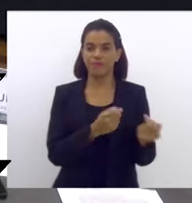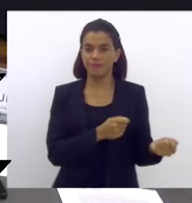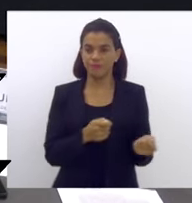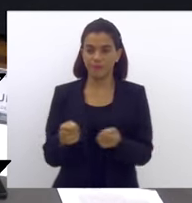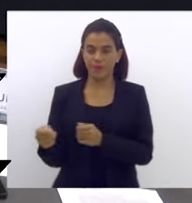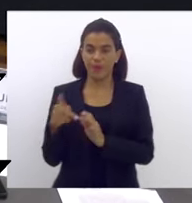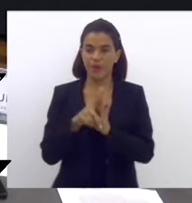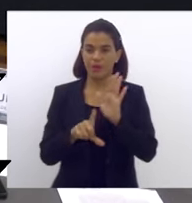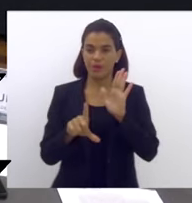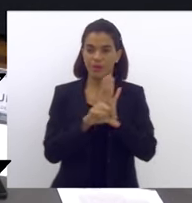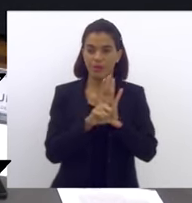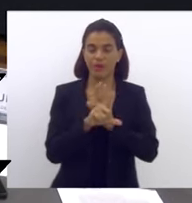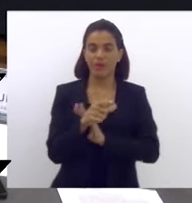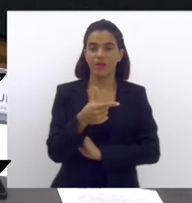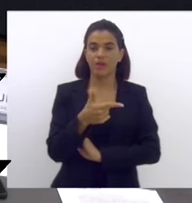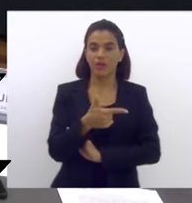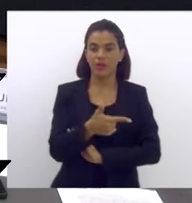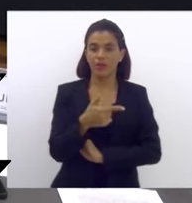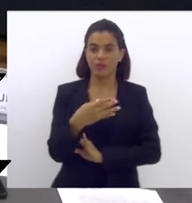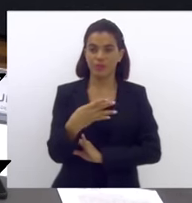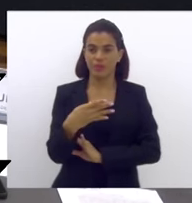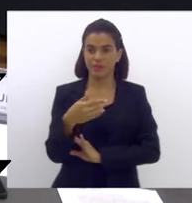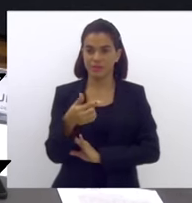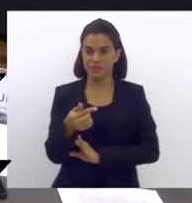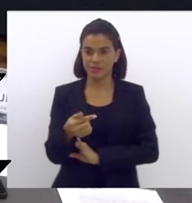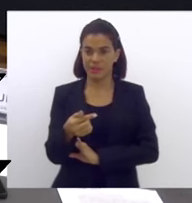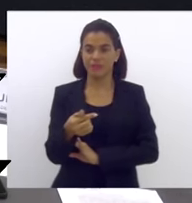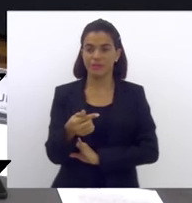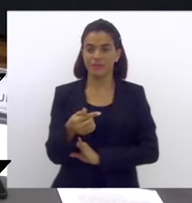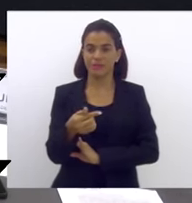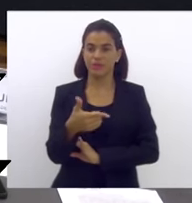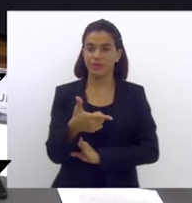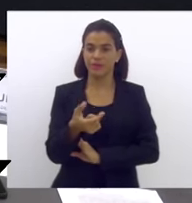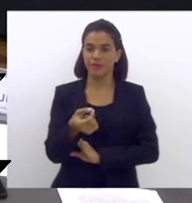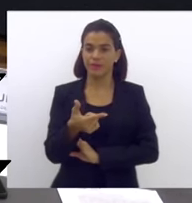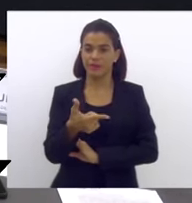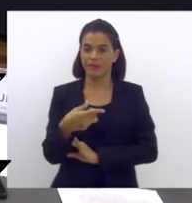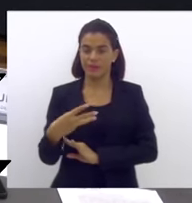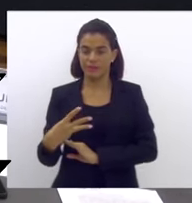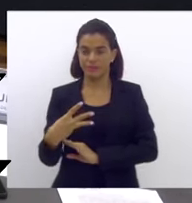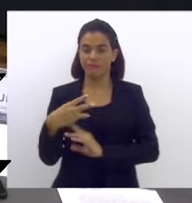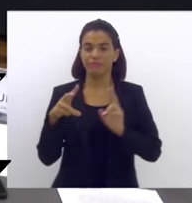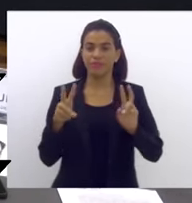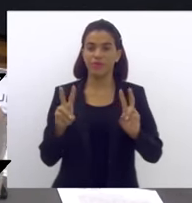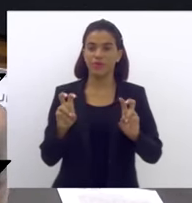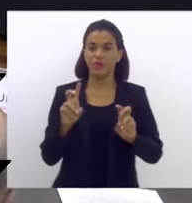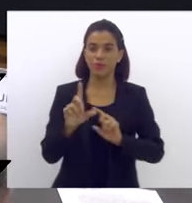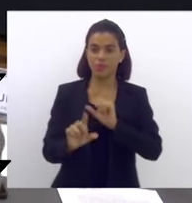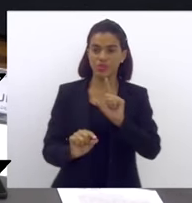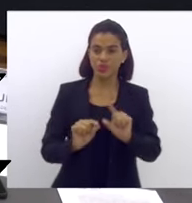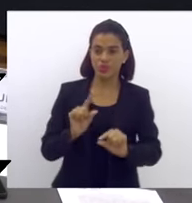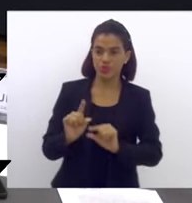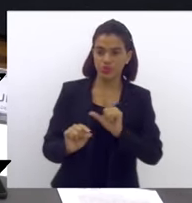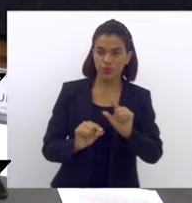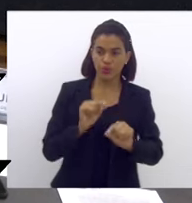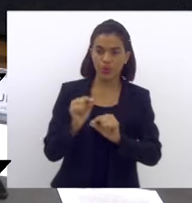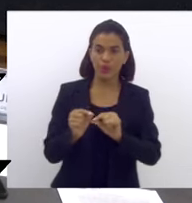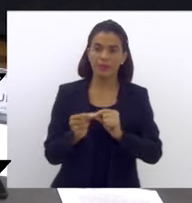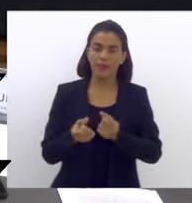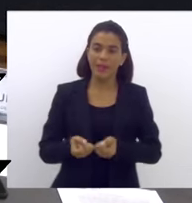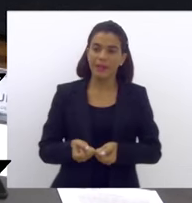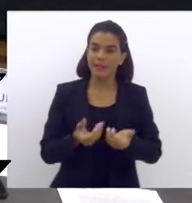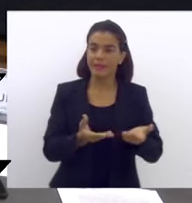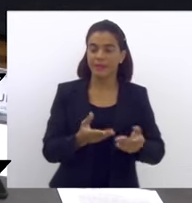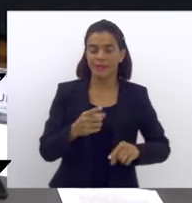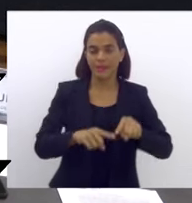lei 2472 autoria do deputado rosenverg Reis que dispõe sobre o direito de escolha quanto a forma de entrega de produtos